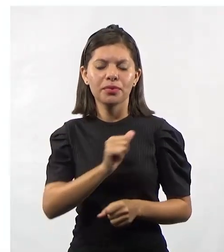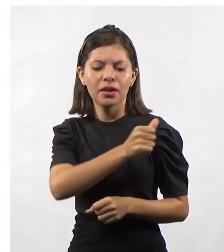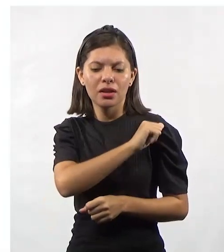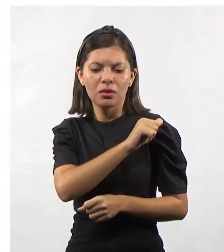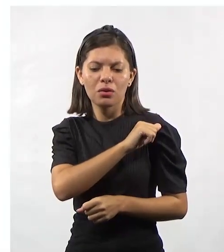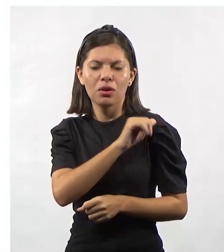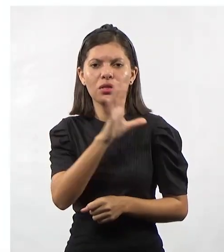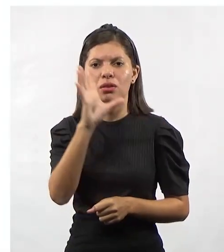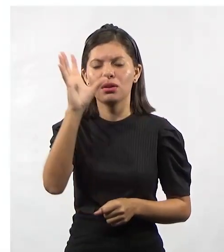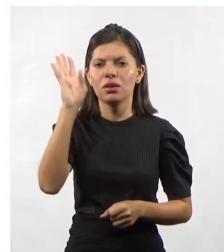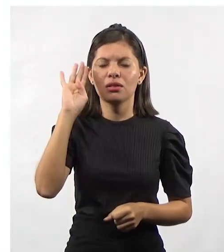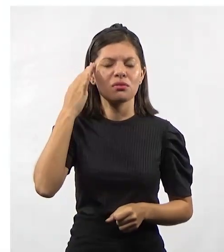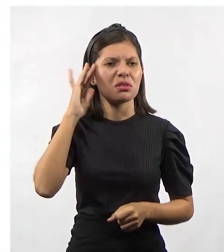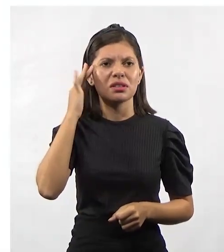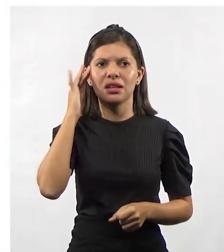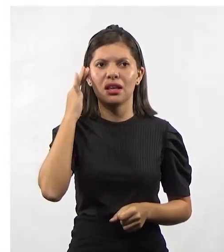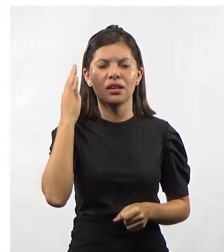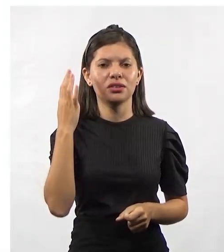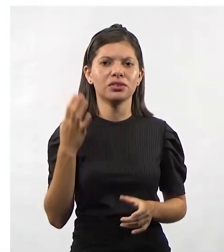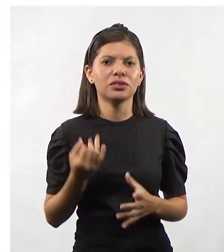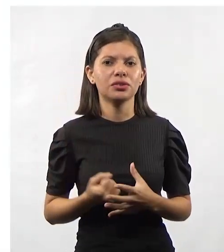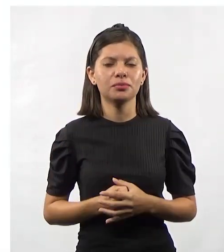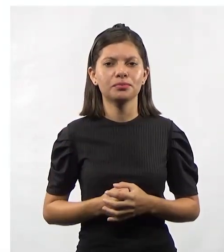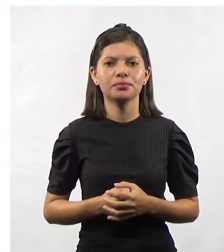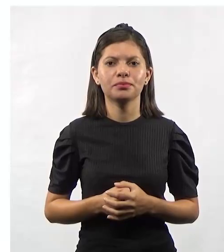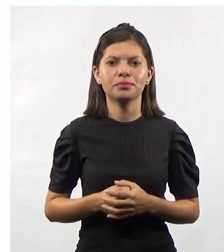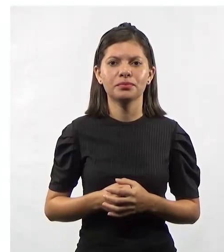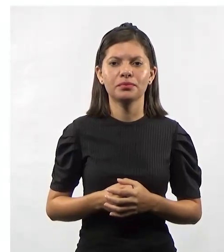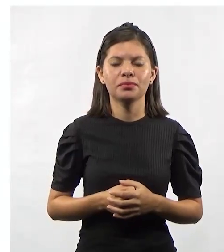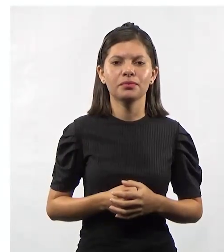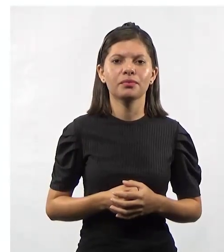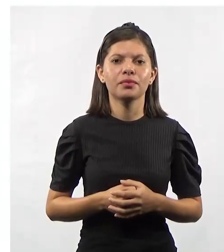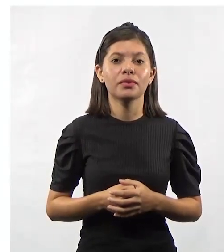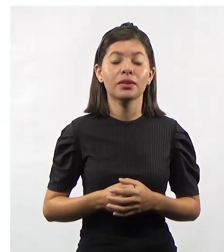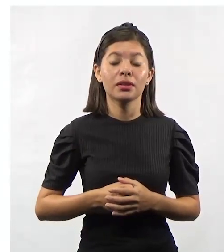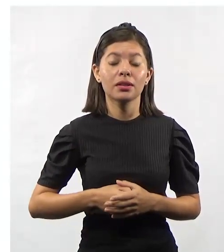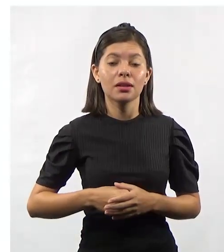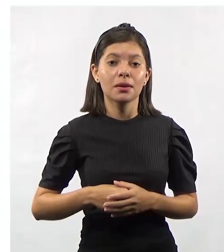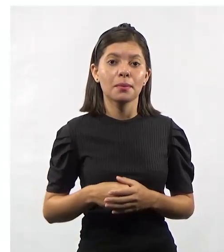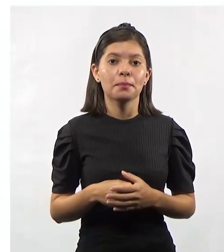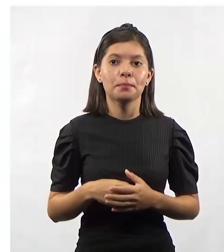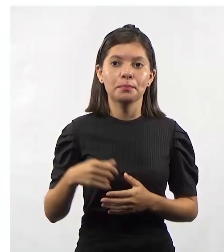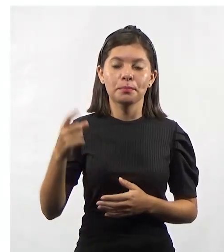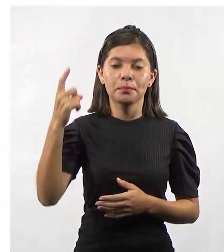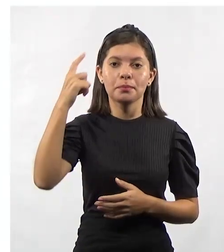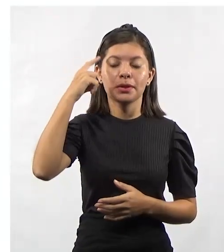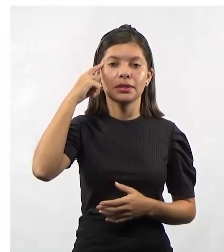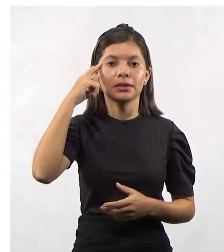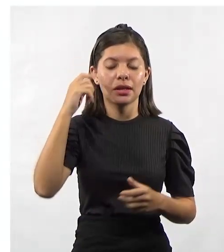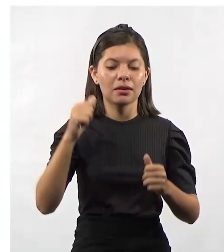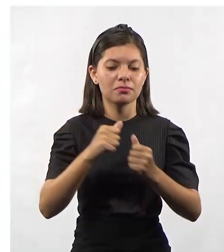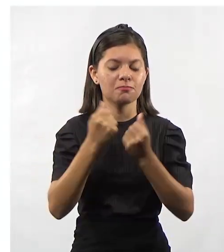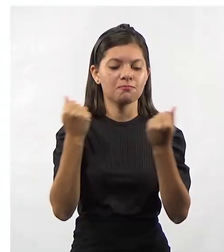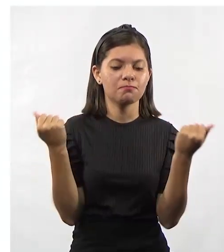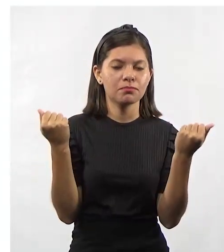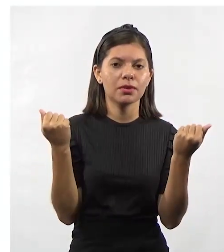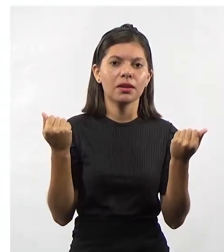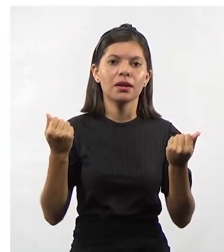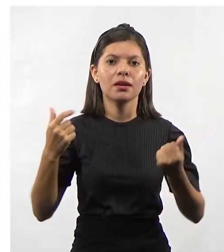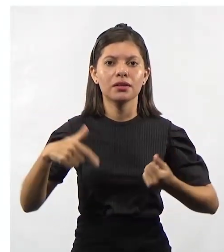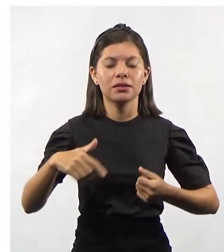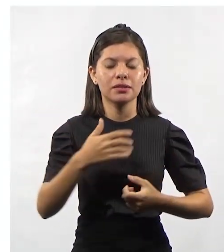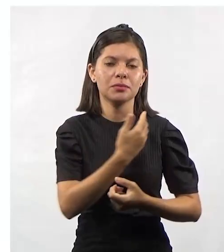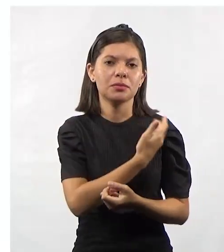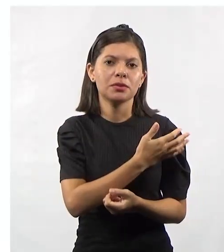mesmo, né? Ou essa criança não tem capacidade. Então, a gente tem que repensar e romper,